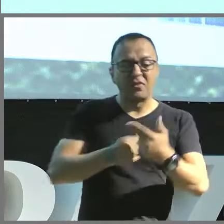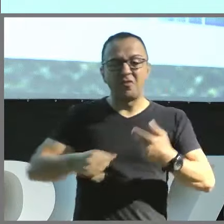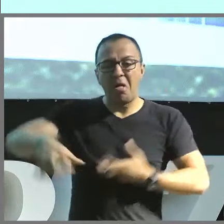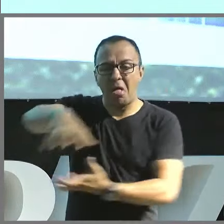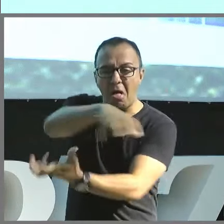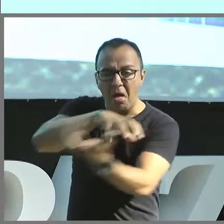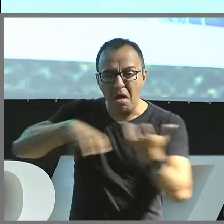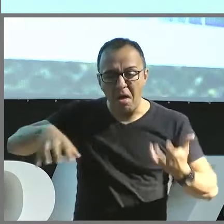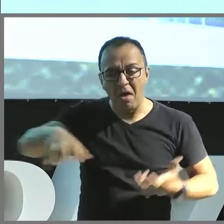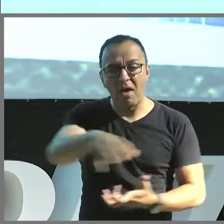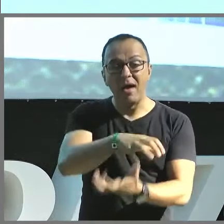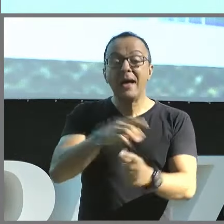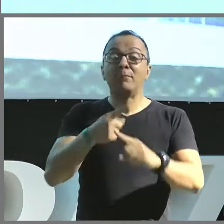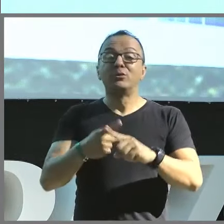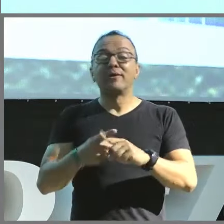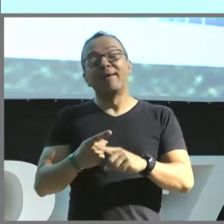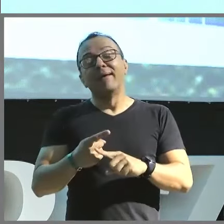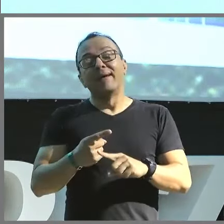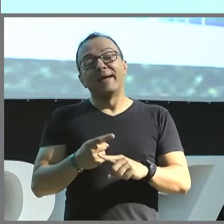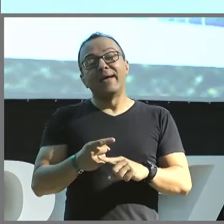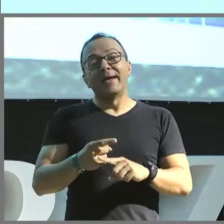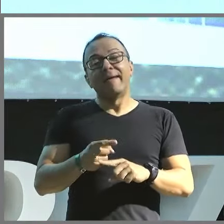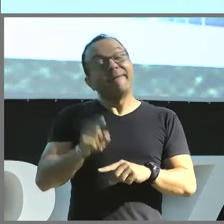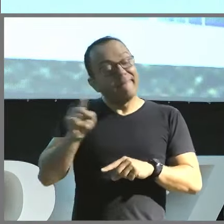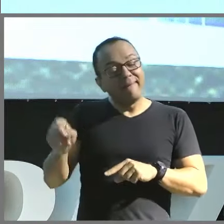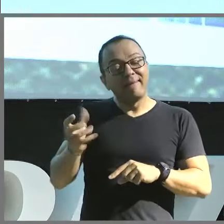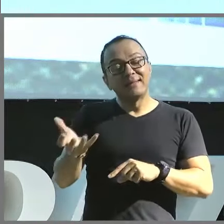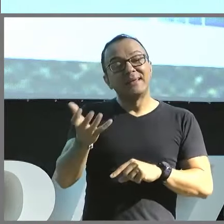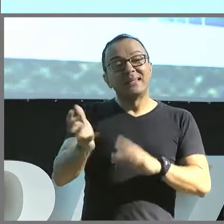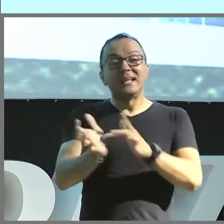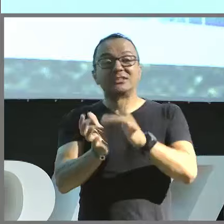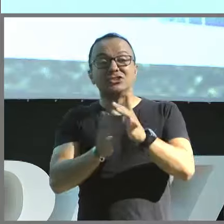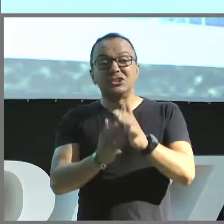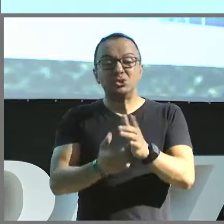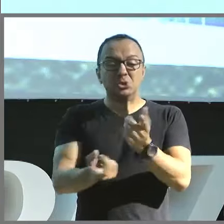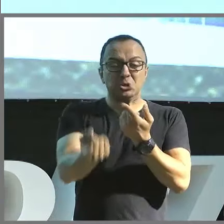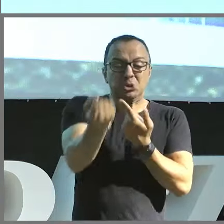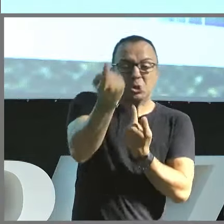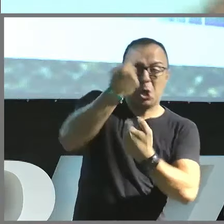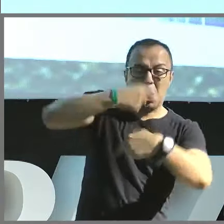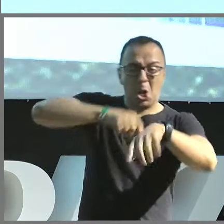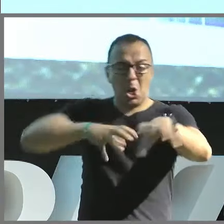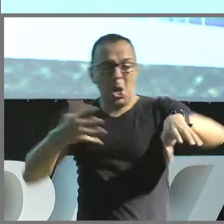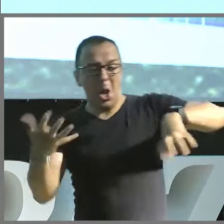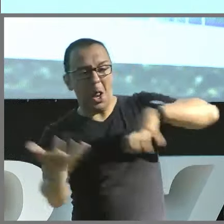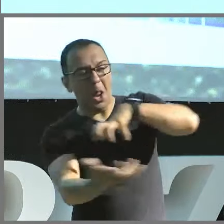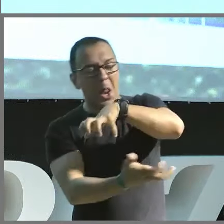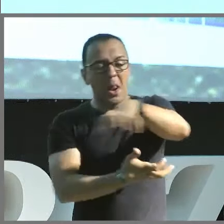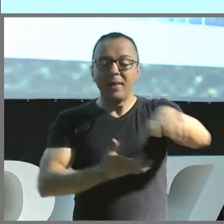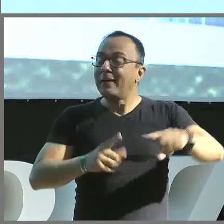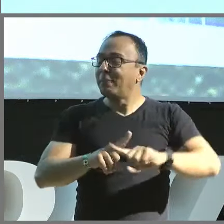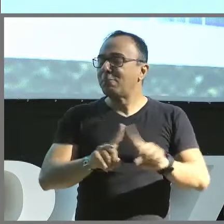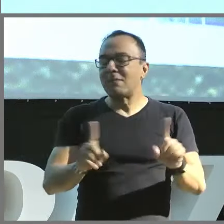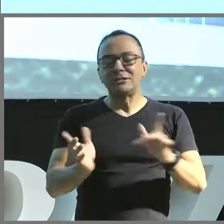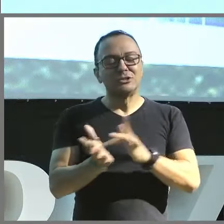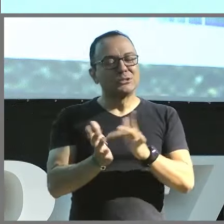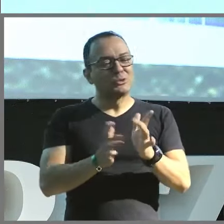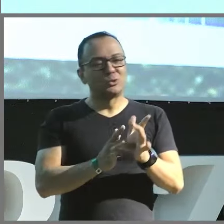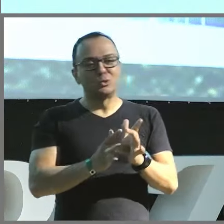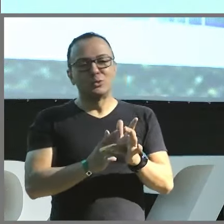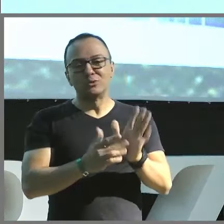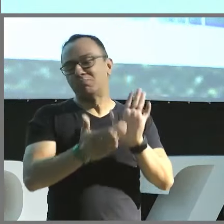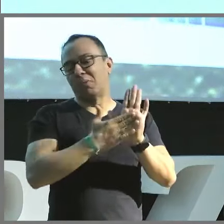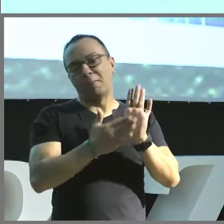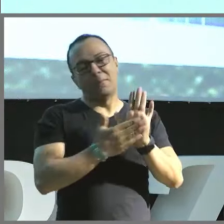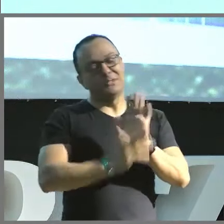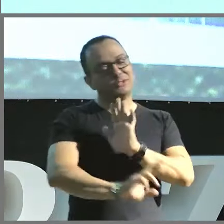no campo do exercício do poder político temporal. Mas o reino que Jesus falava era de outro naipe. Mas